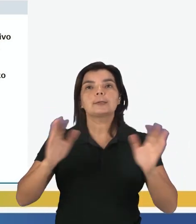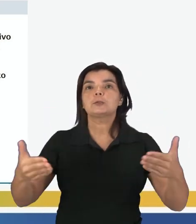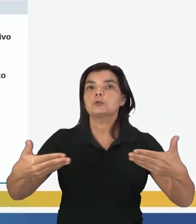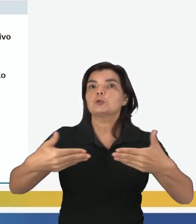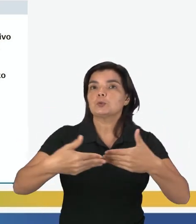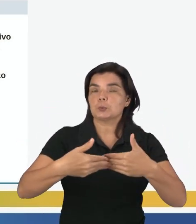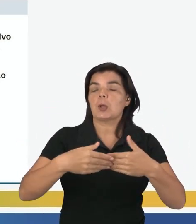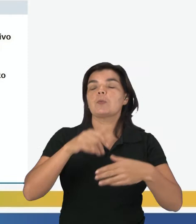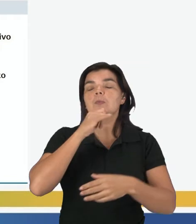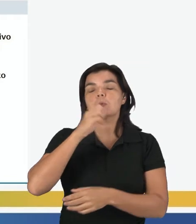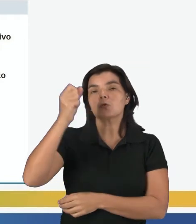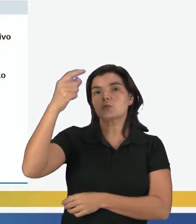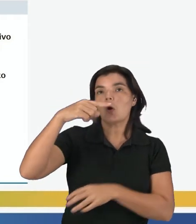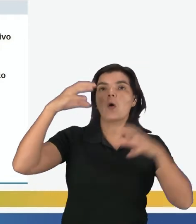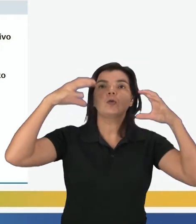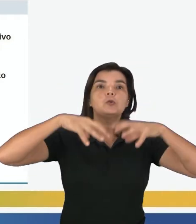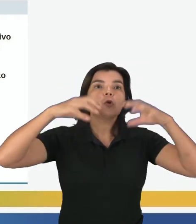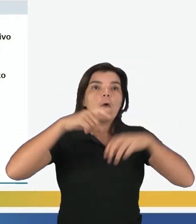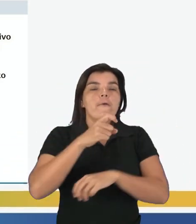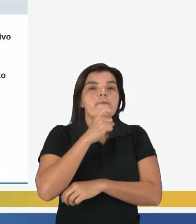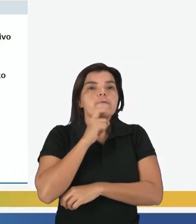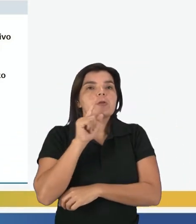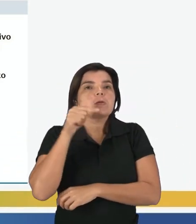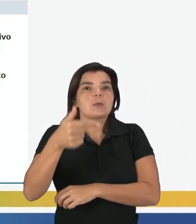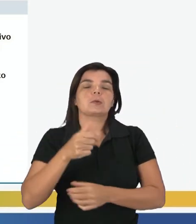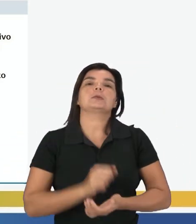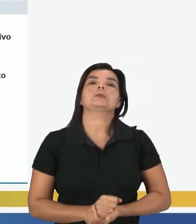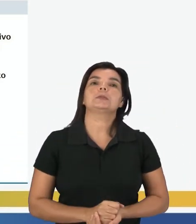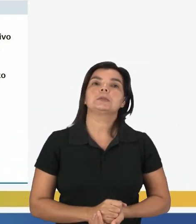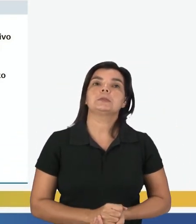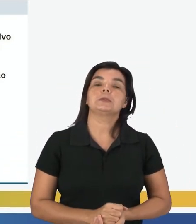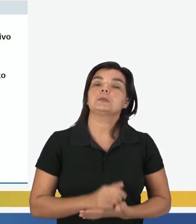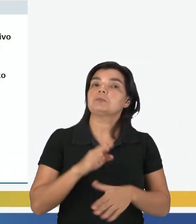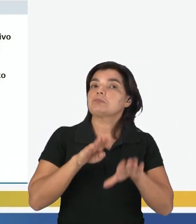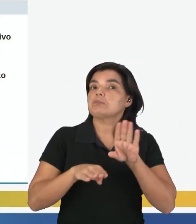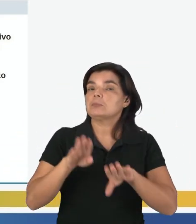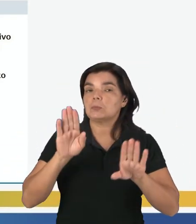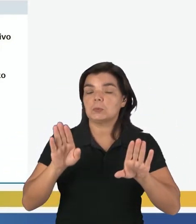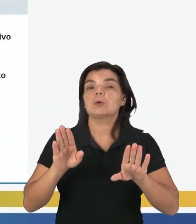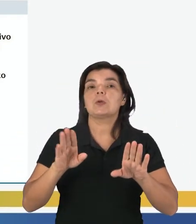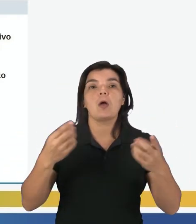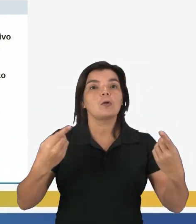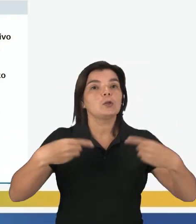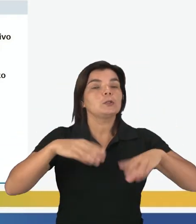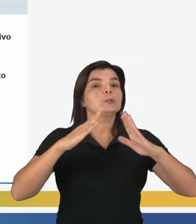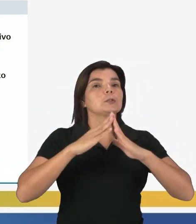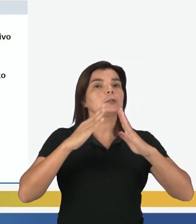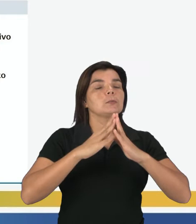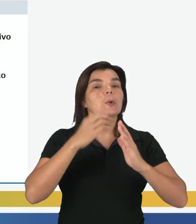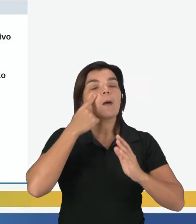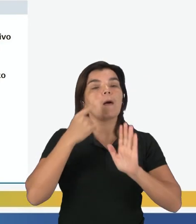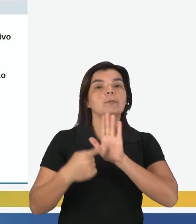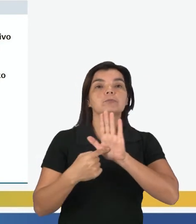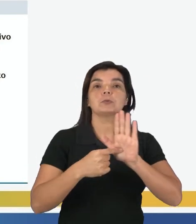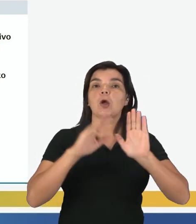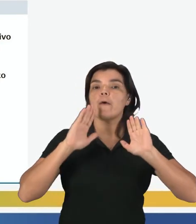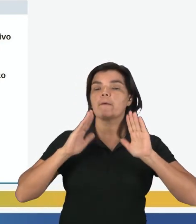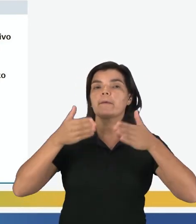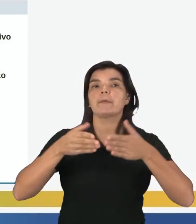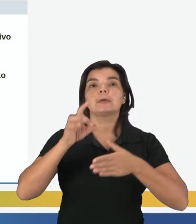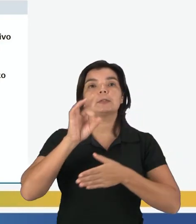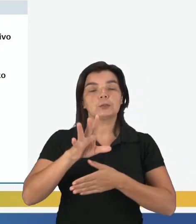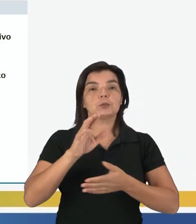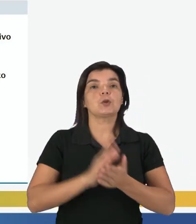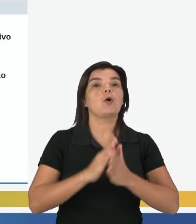abrigo contra o tempo, sol, chuva, frio, etc. E aí, em relação aos desafios da moradia, eu queria dar ênfase apenas